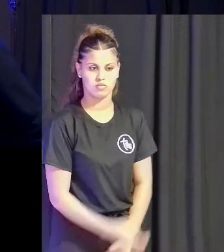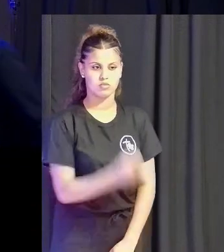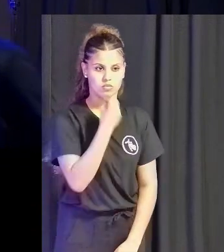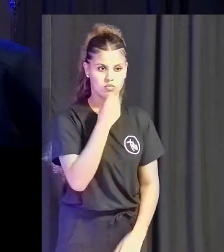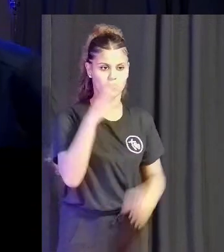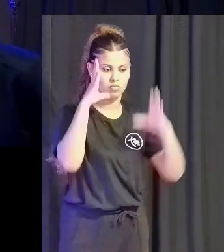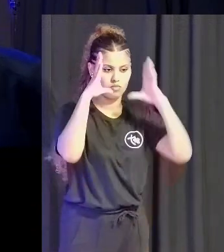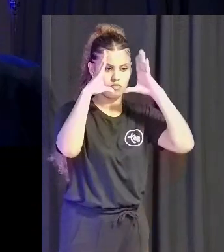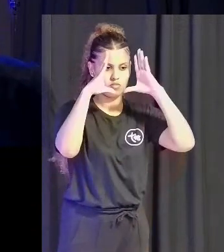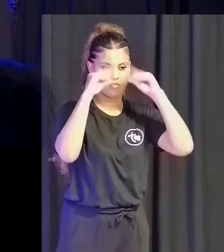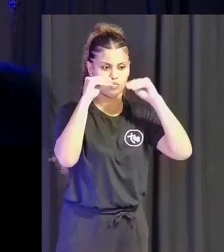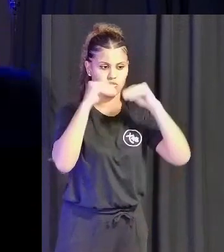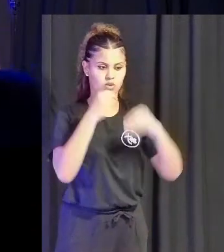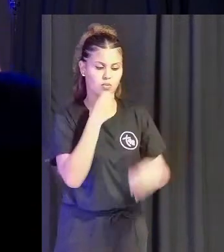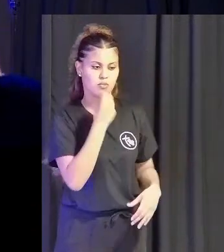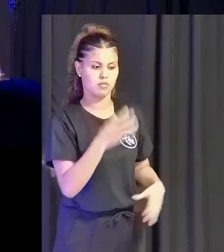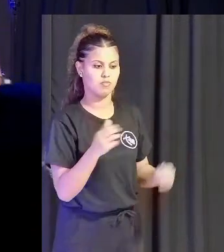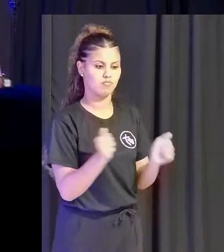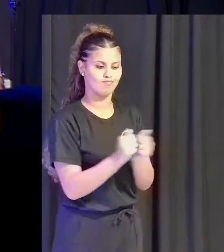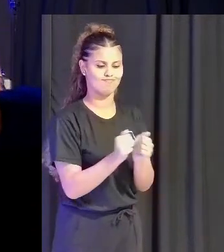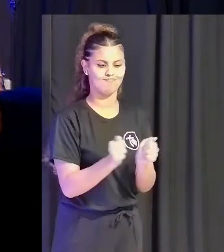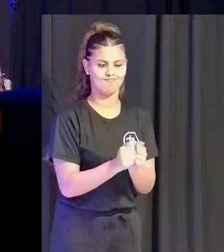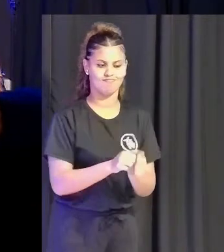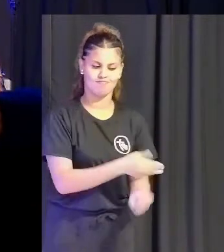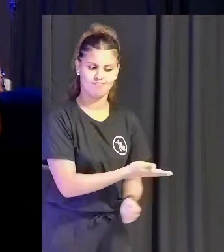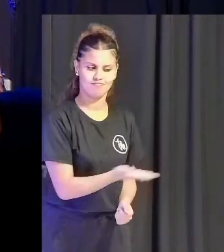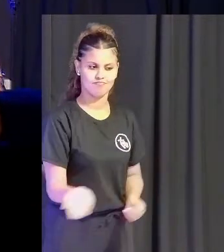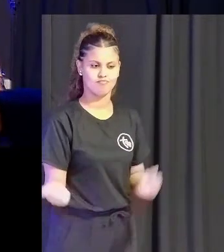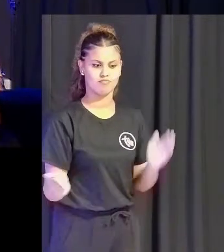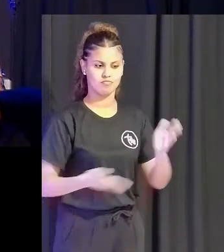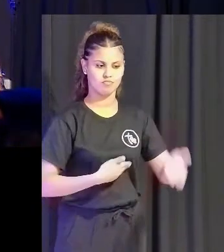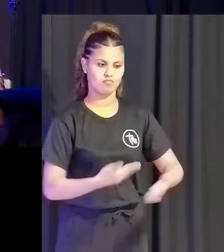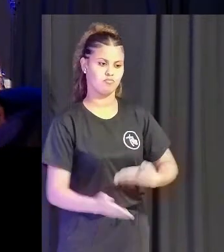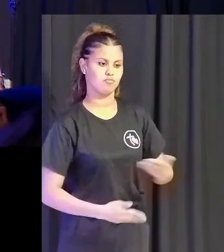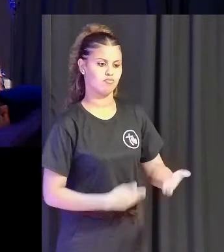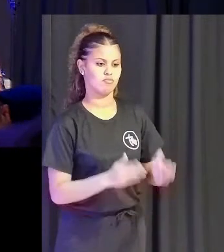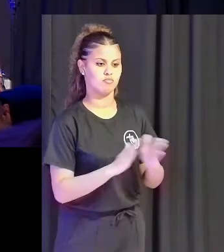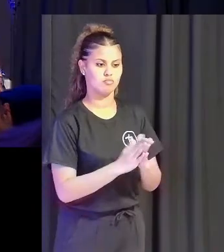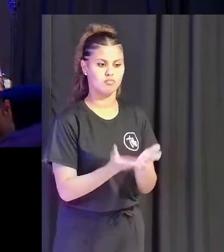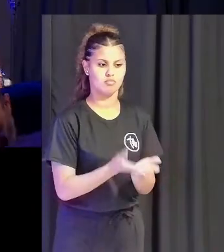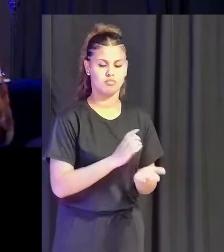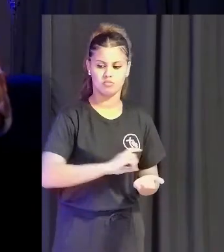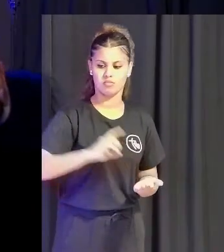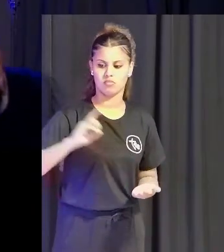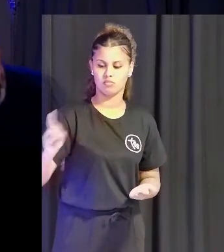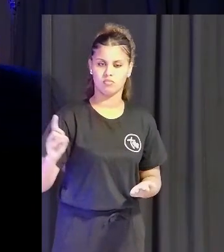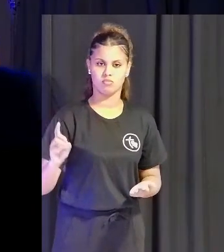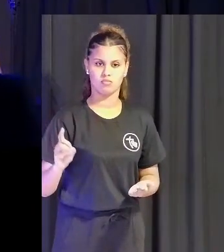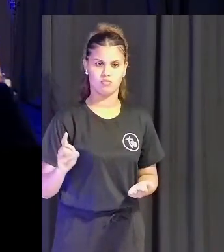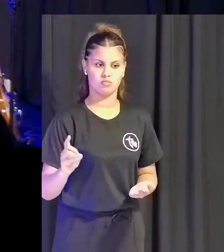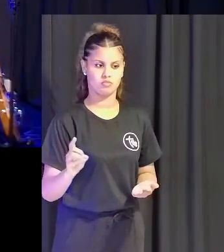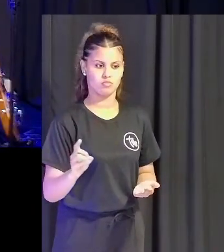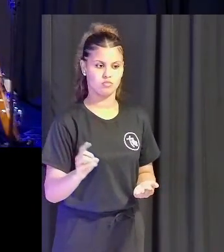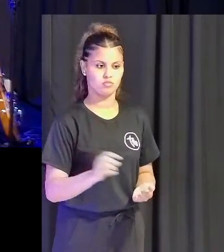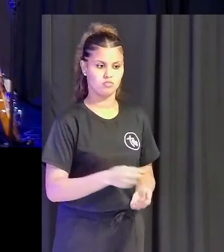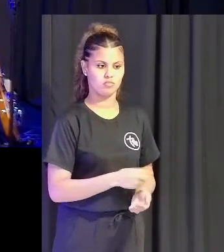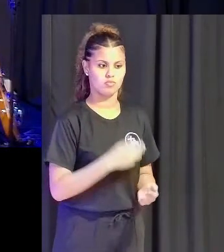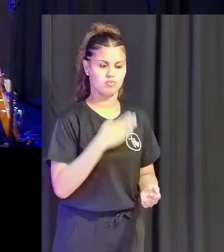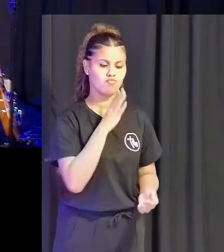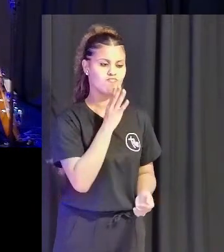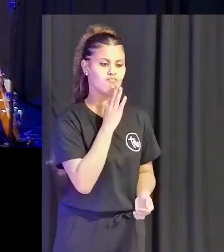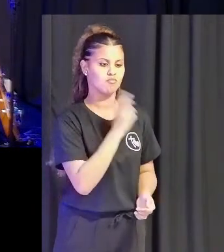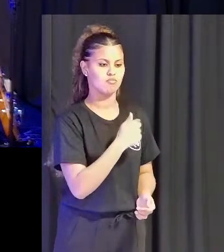Boa noite, um prazer estar aqui com vocês, estar compartilhando um pouco da palavra de Deus. Para os que ainda não me conhecem, meu nome é